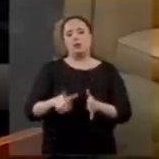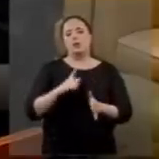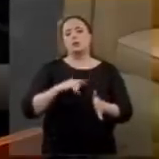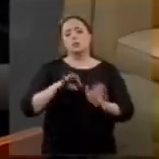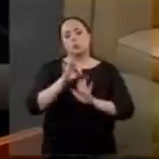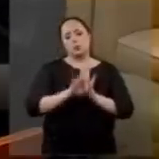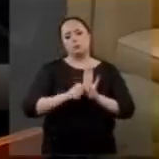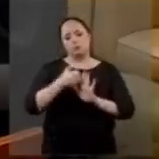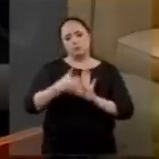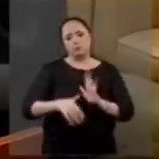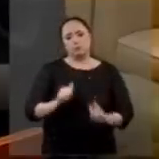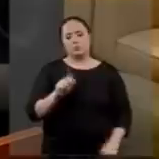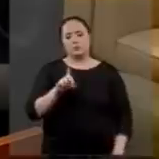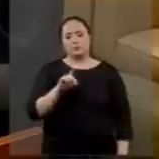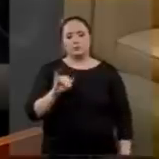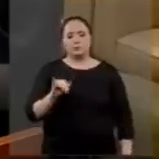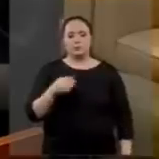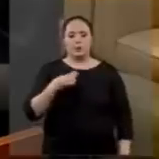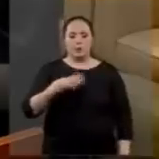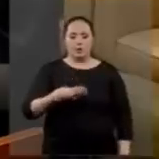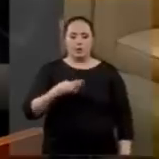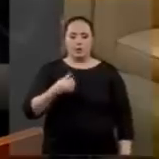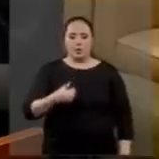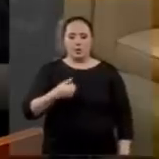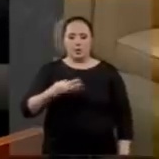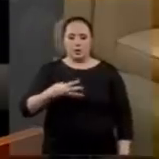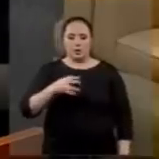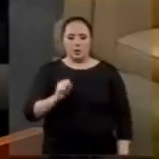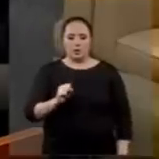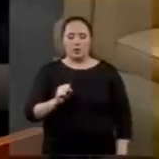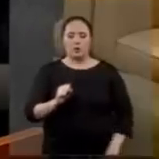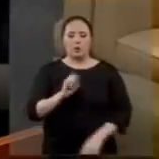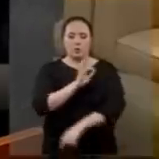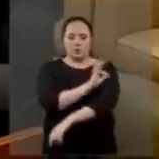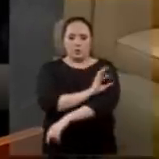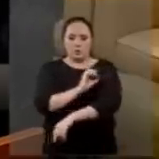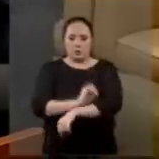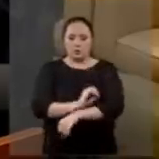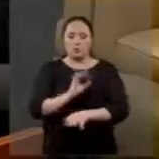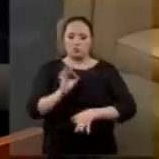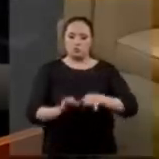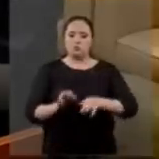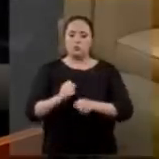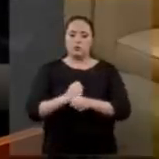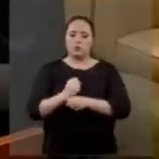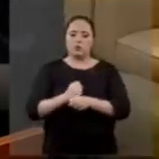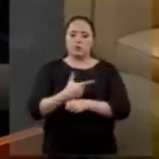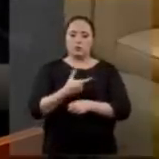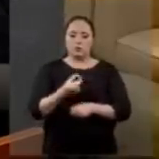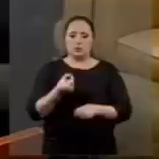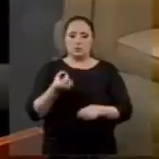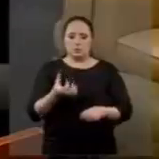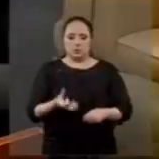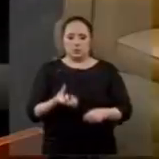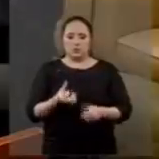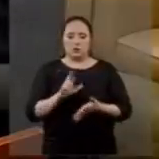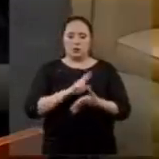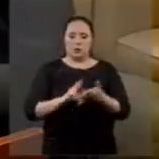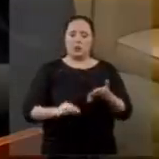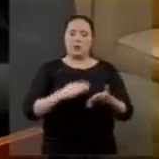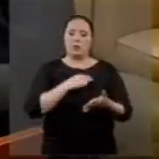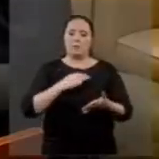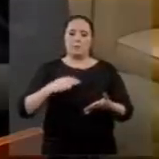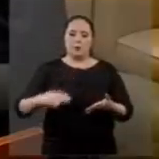exemplo, na ADI 3148 de Tocantins, julgada também em 2006, sob a relatoria do